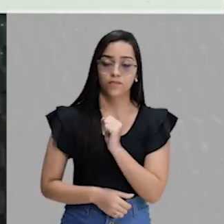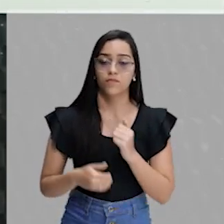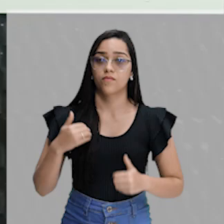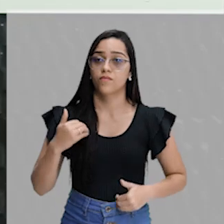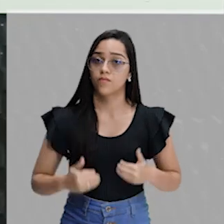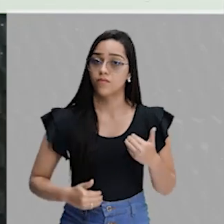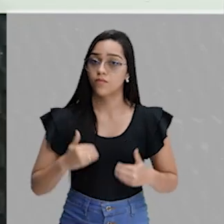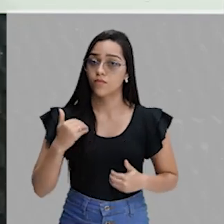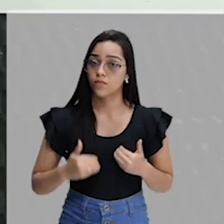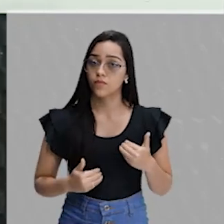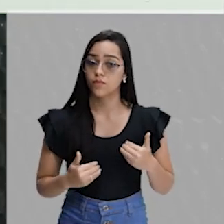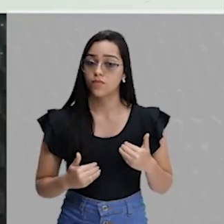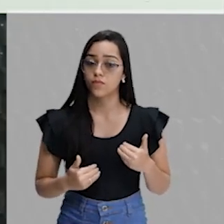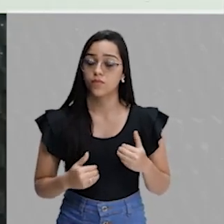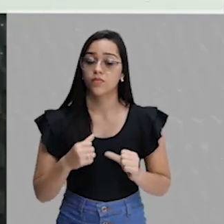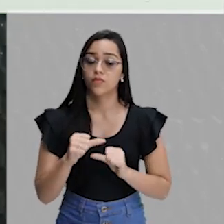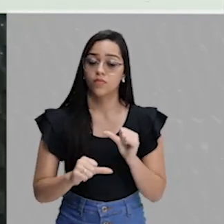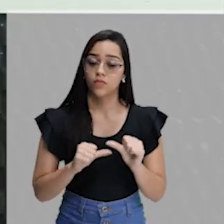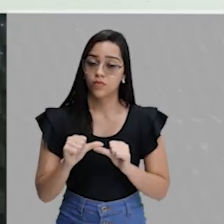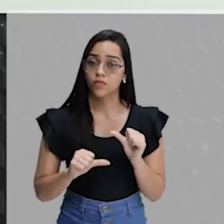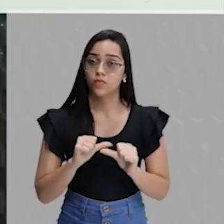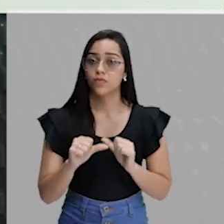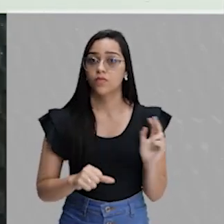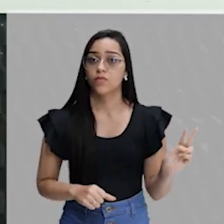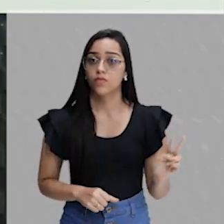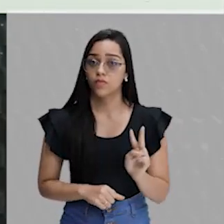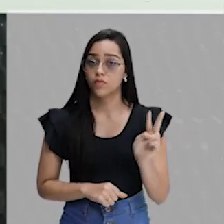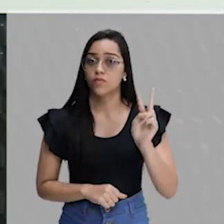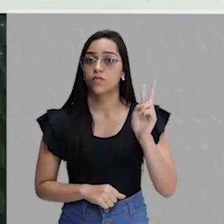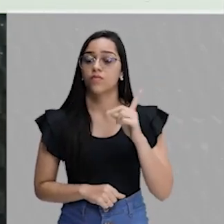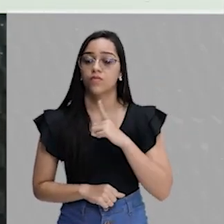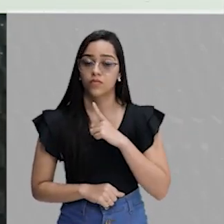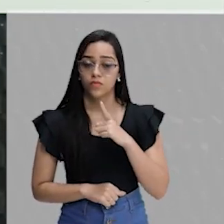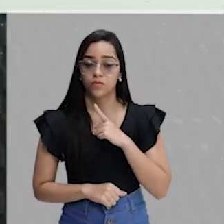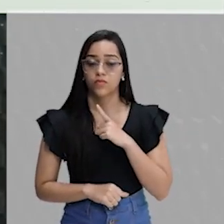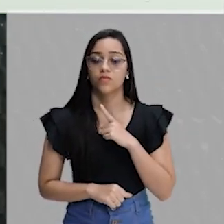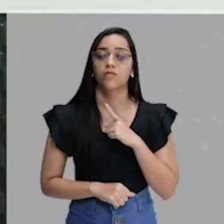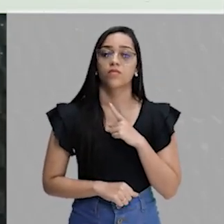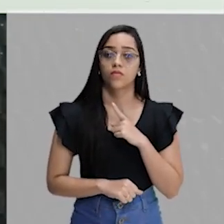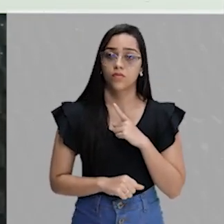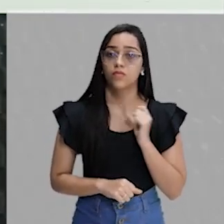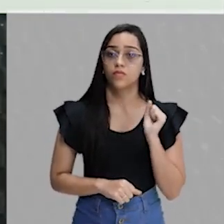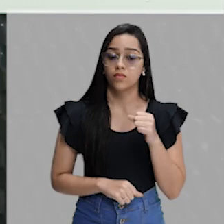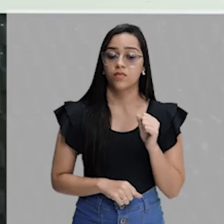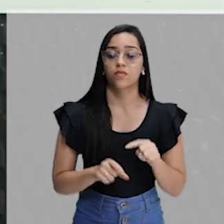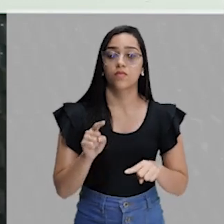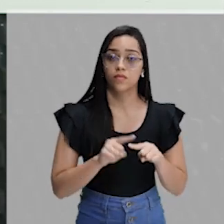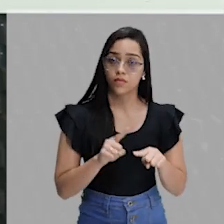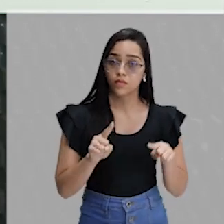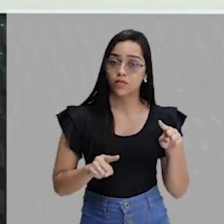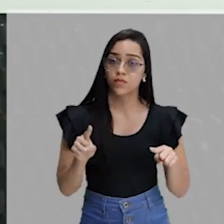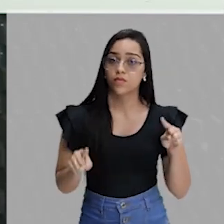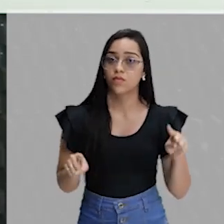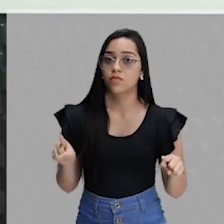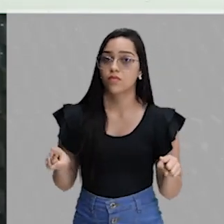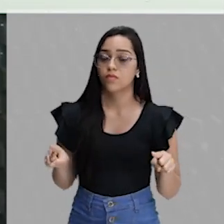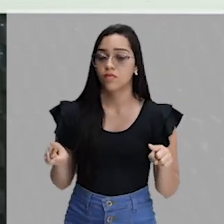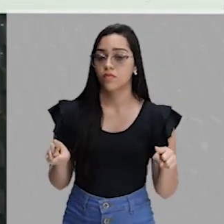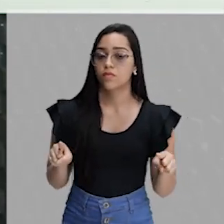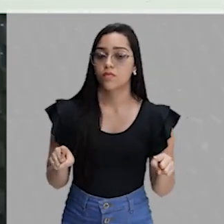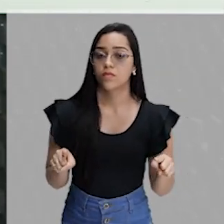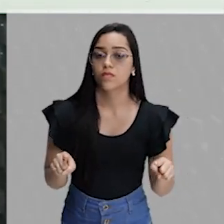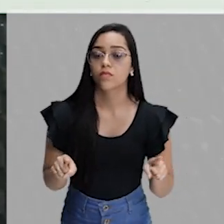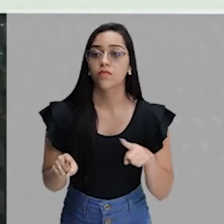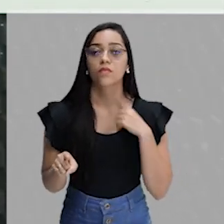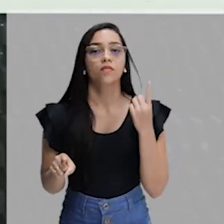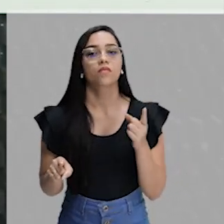corpo ela mude de valor. Ou seja, a velocidade vai sofrer variações. Tá, ok? Então, nós